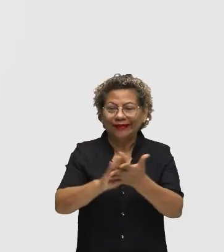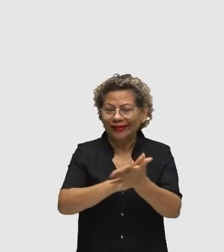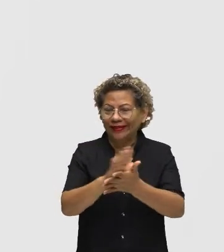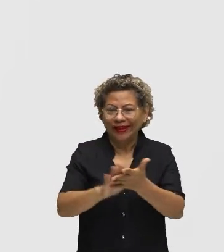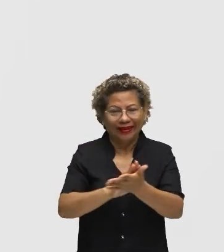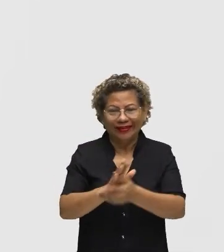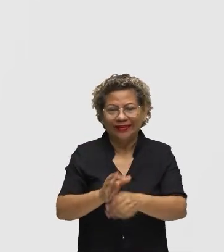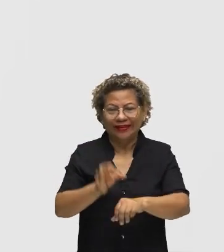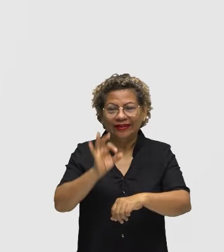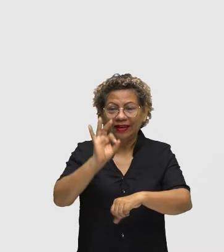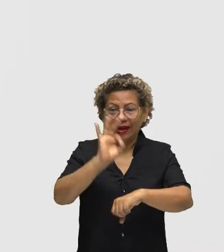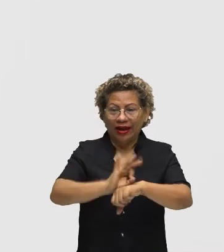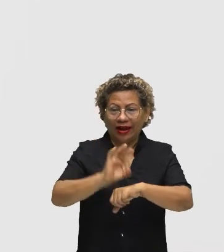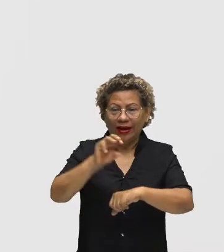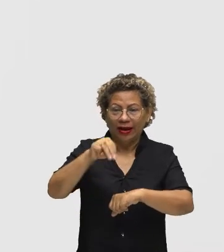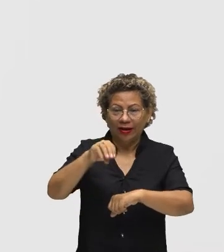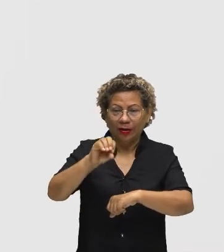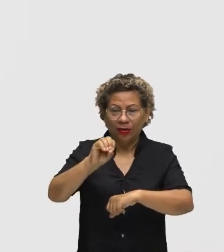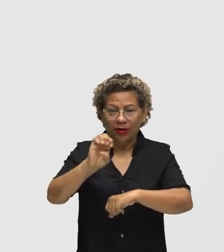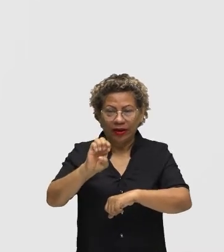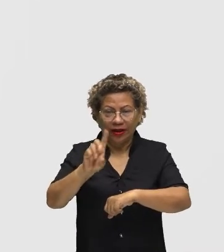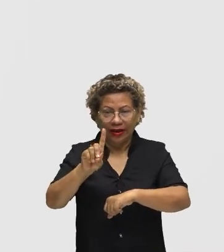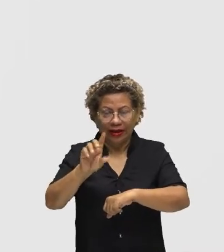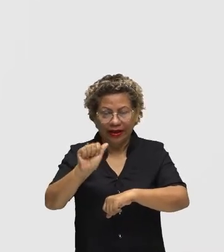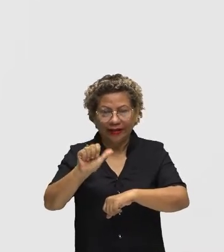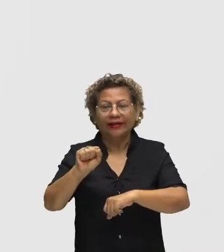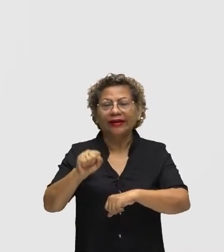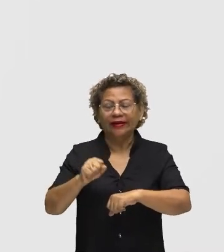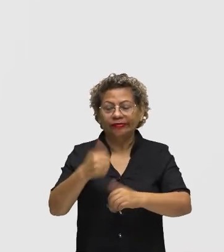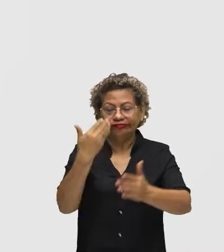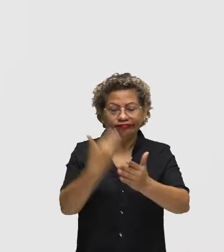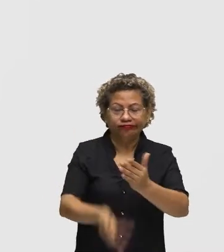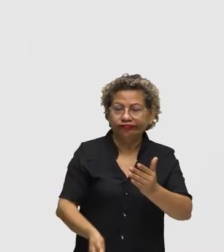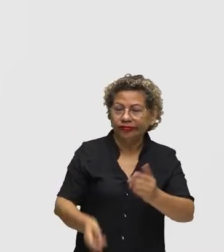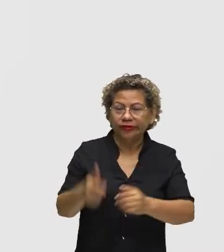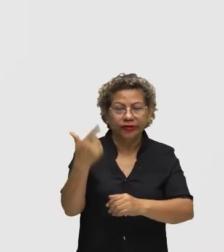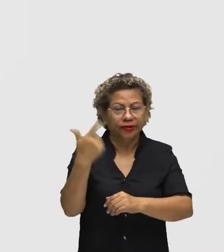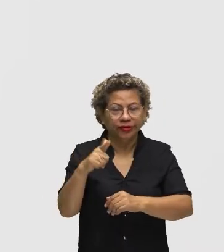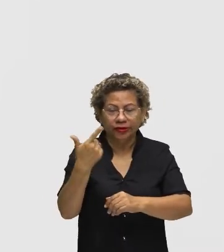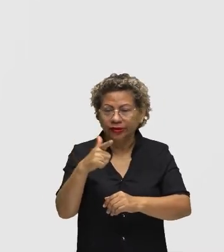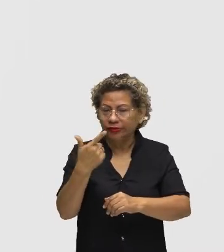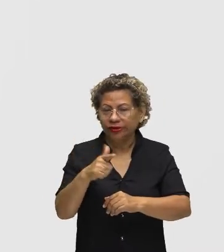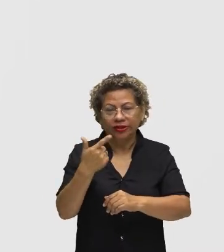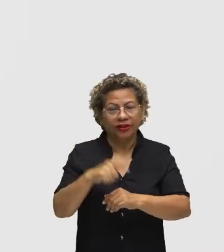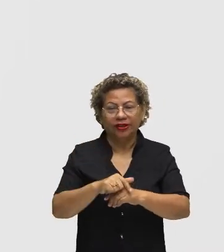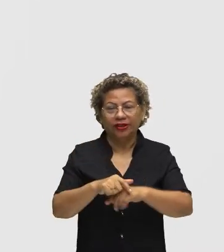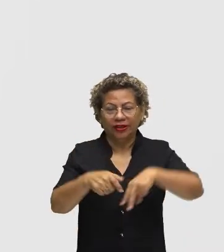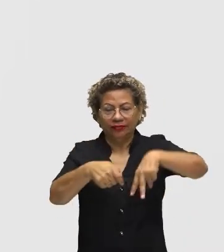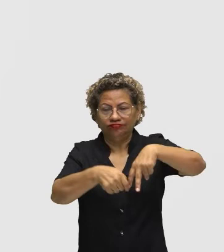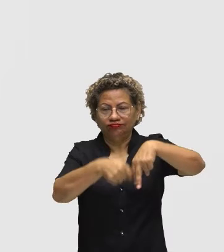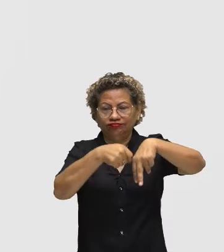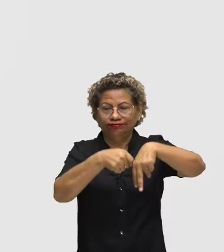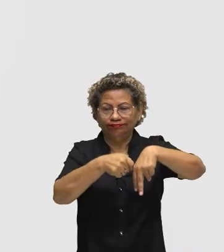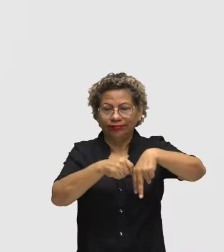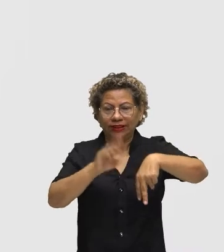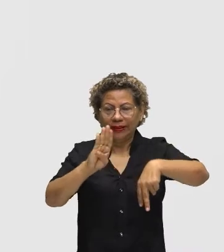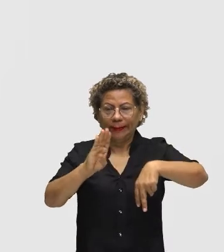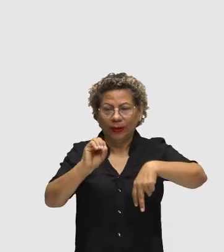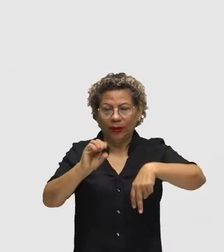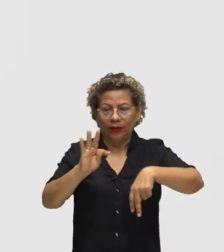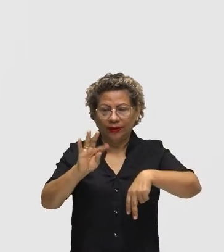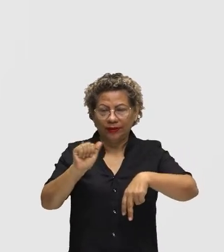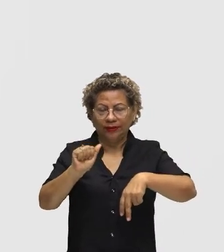dinheiros, né? O dinheiro em algum lugar. Daí o ditado ser utilizado para designar um local distante